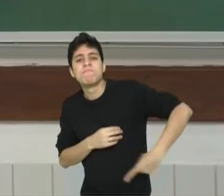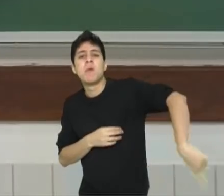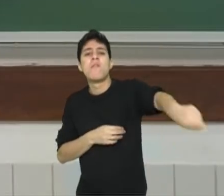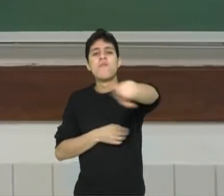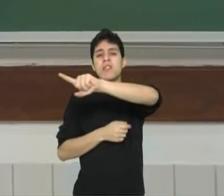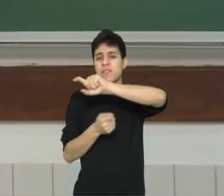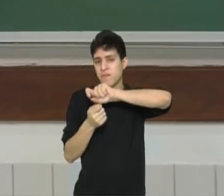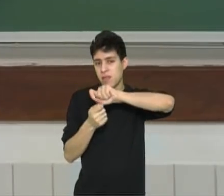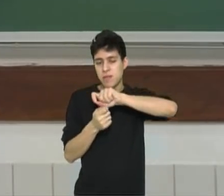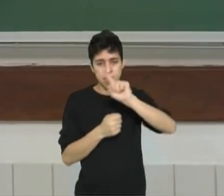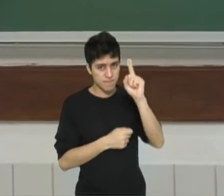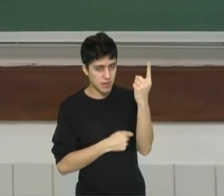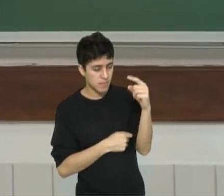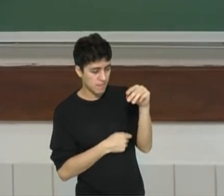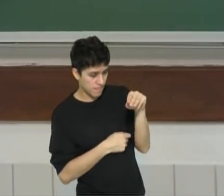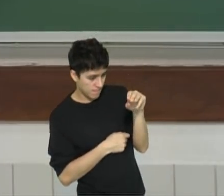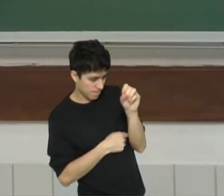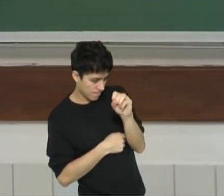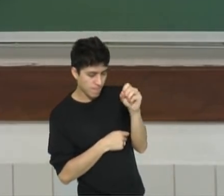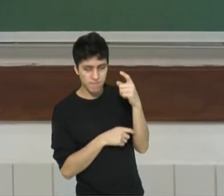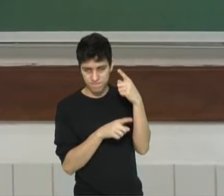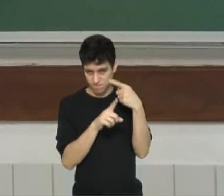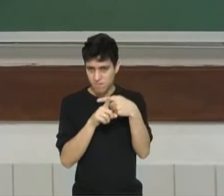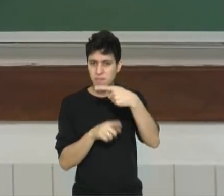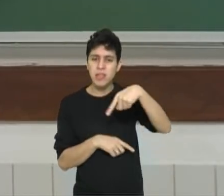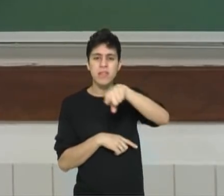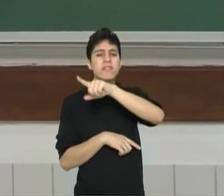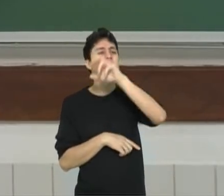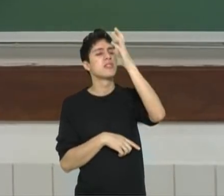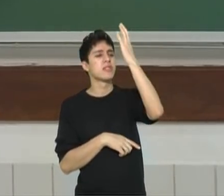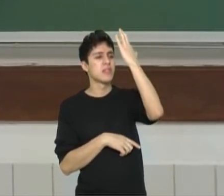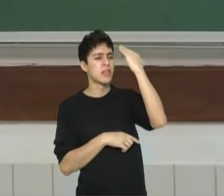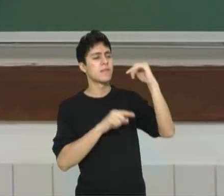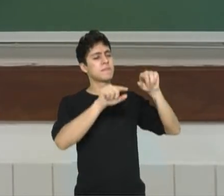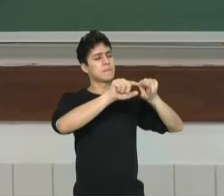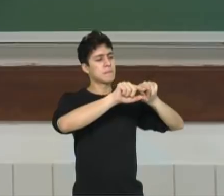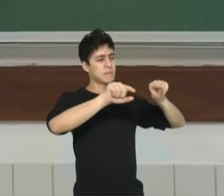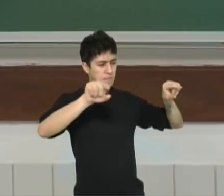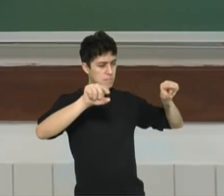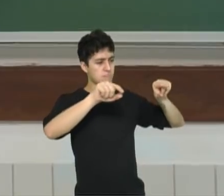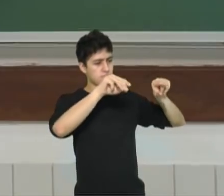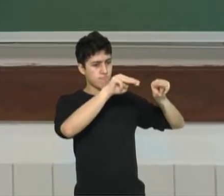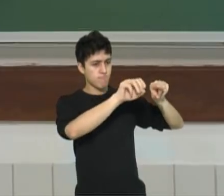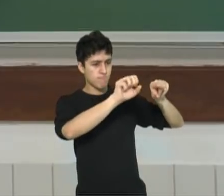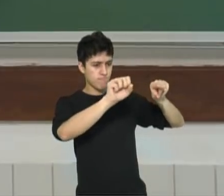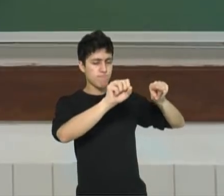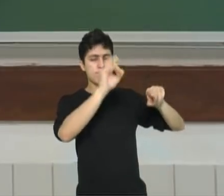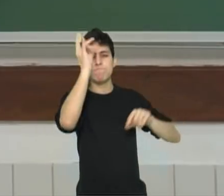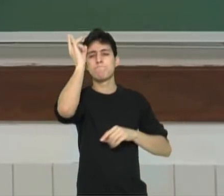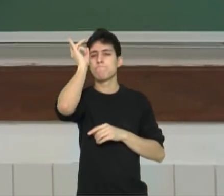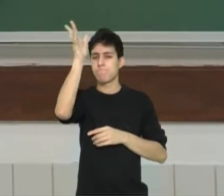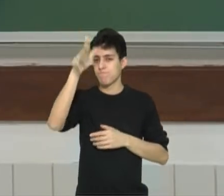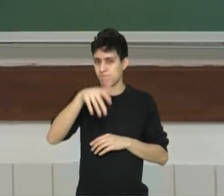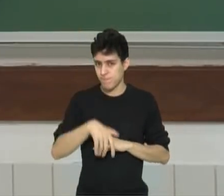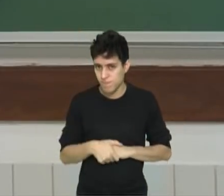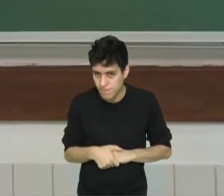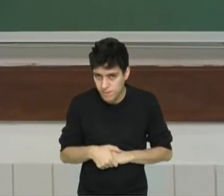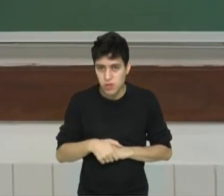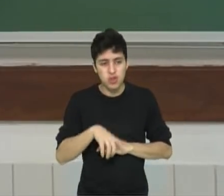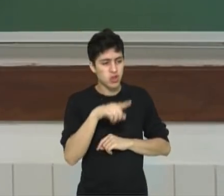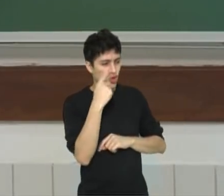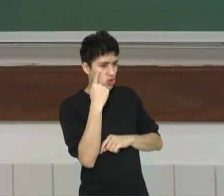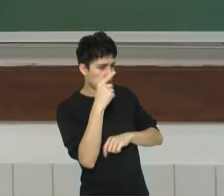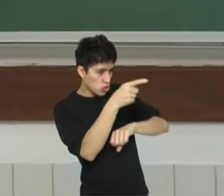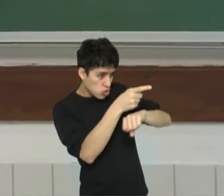Primeiro, calcula em metros por segundo, né? Porque você já tem os dados em metros e em segundos. Então, tá muito mais fácil. Descobriu